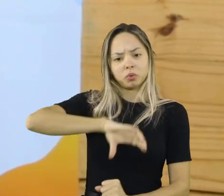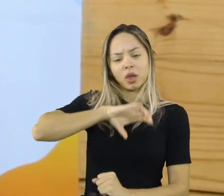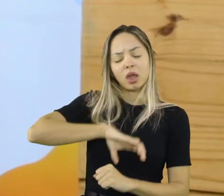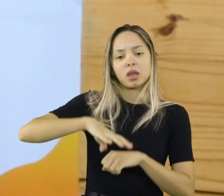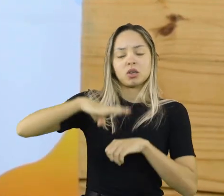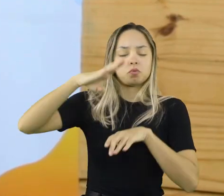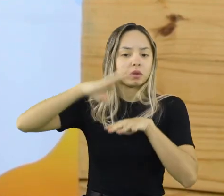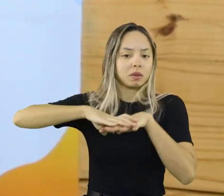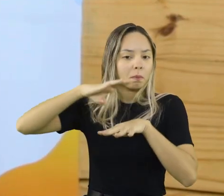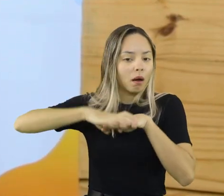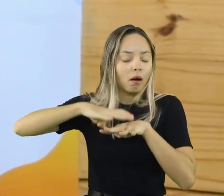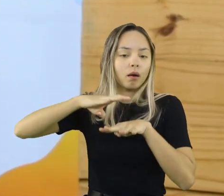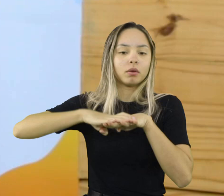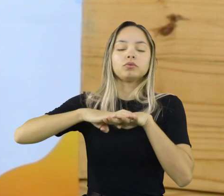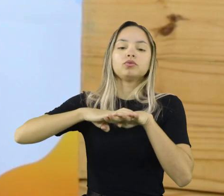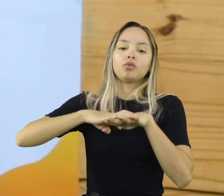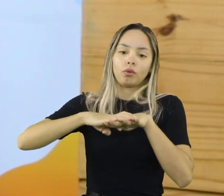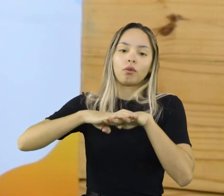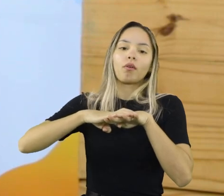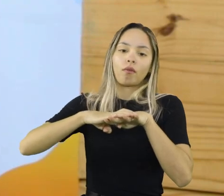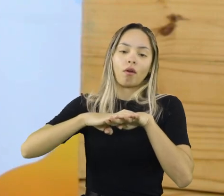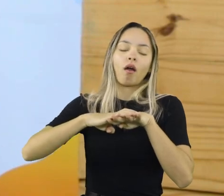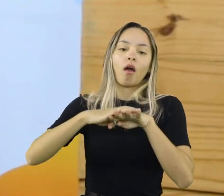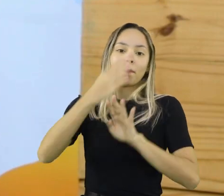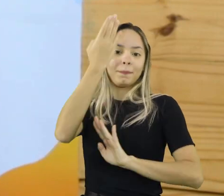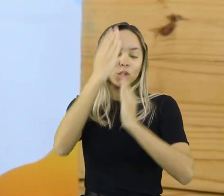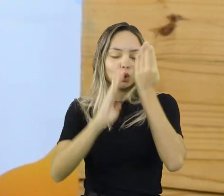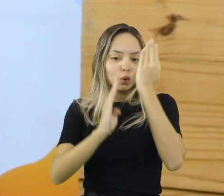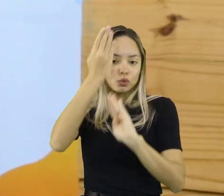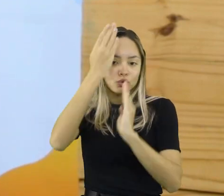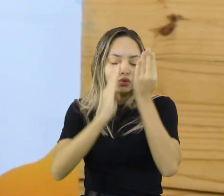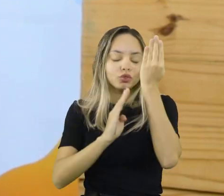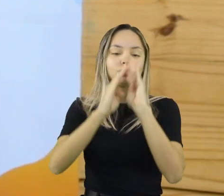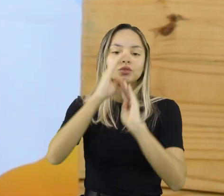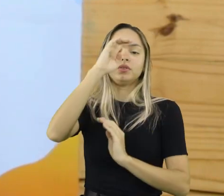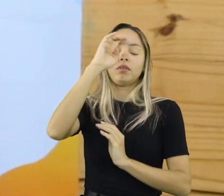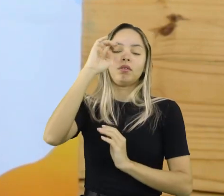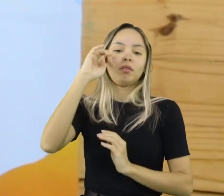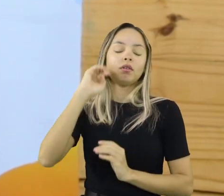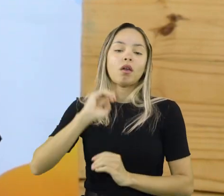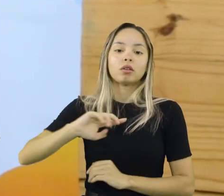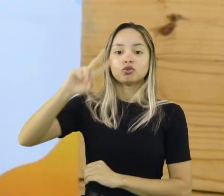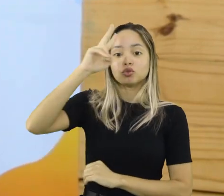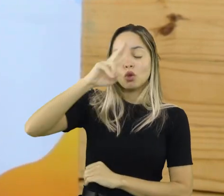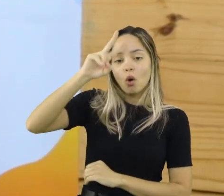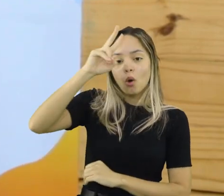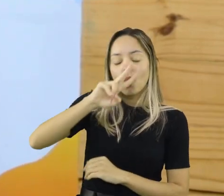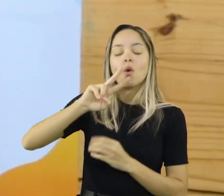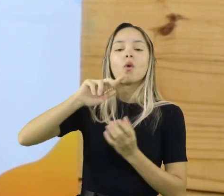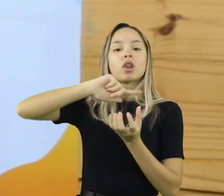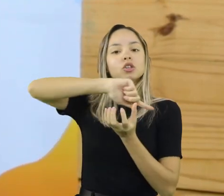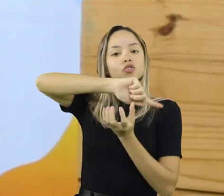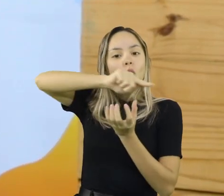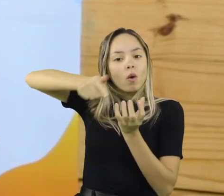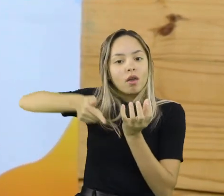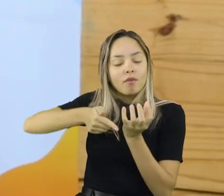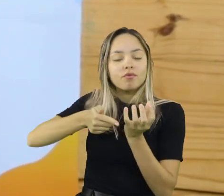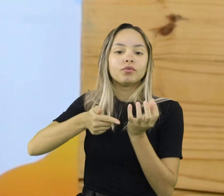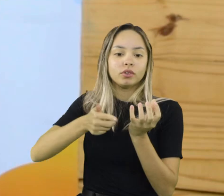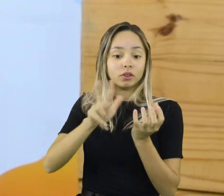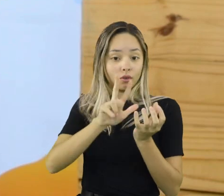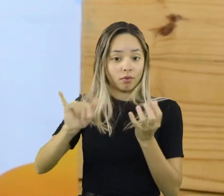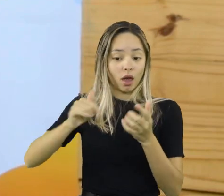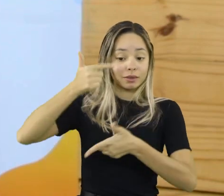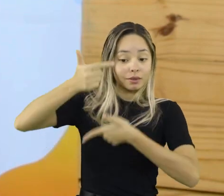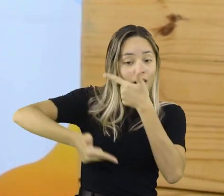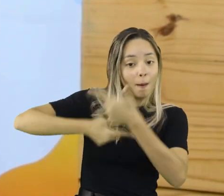portuguesa, matemática, ciências biológicas, história, geografia, ele vai